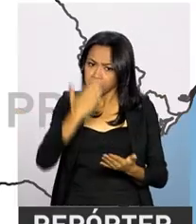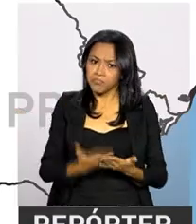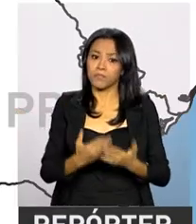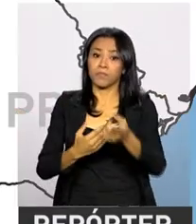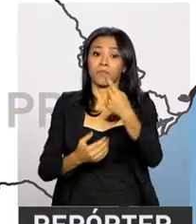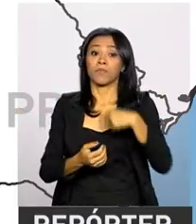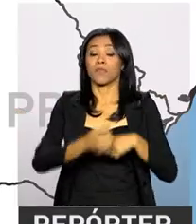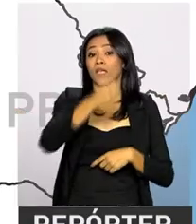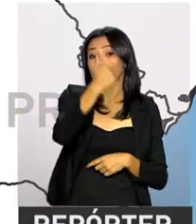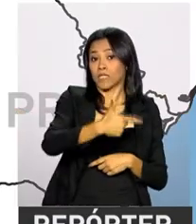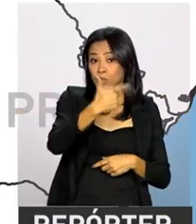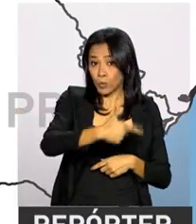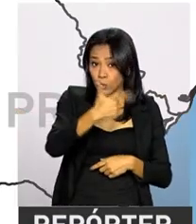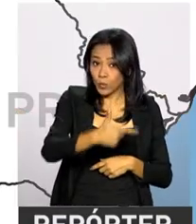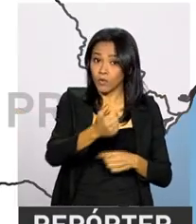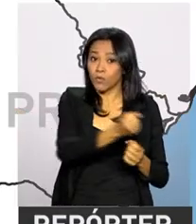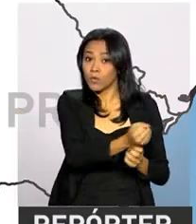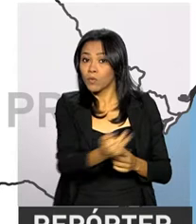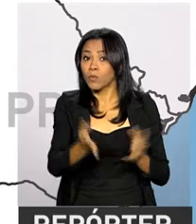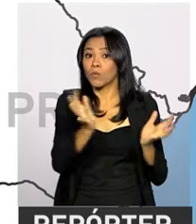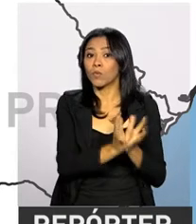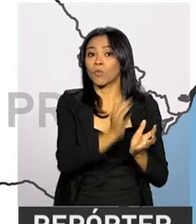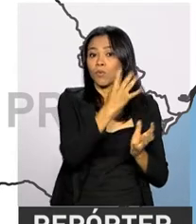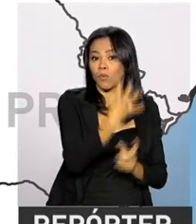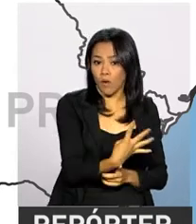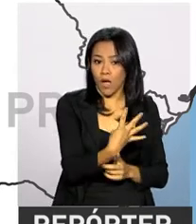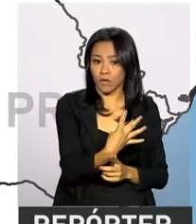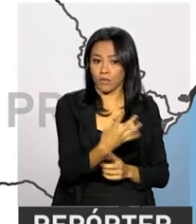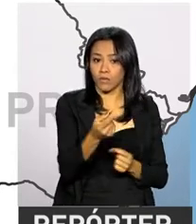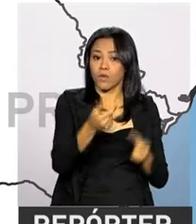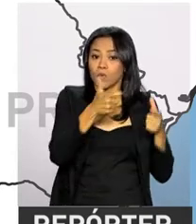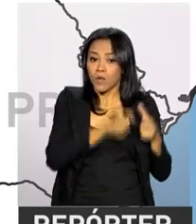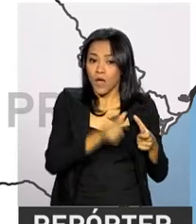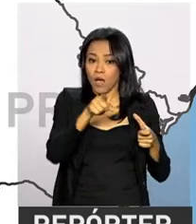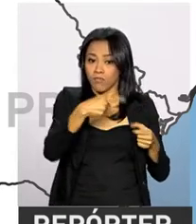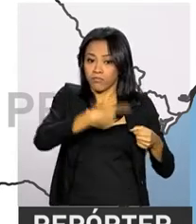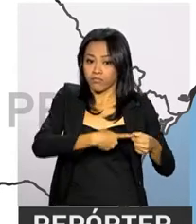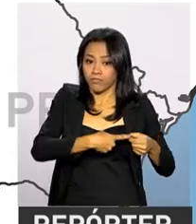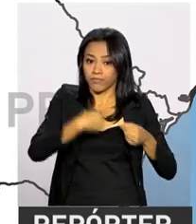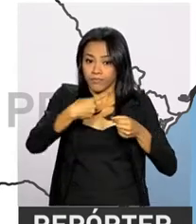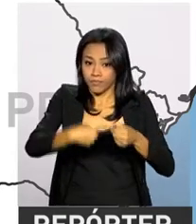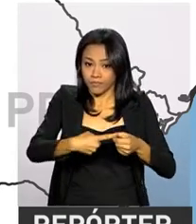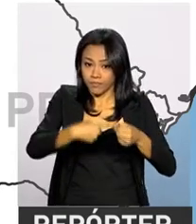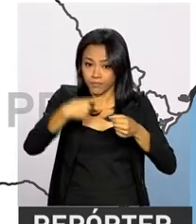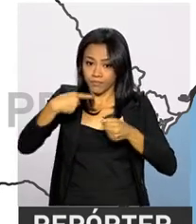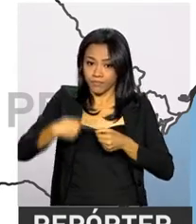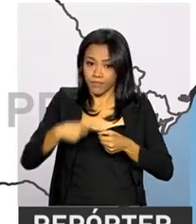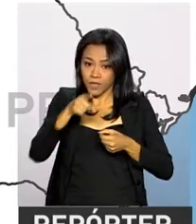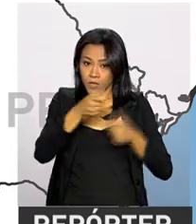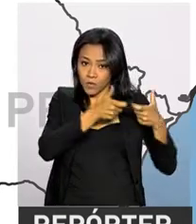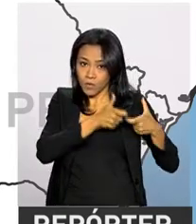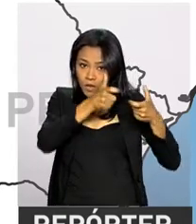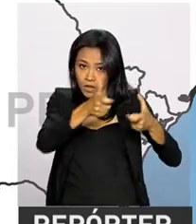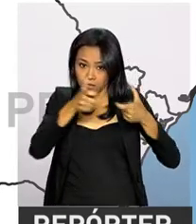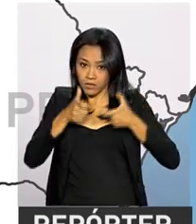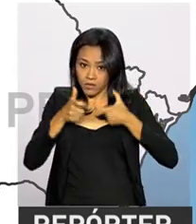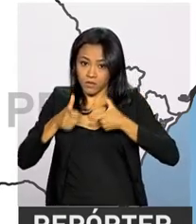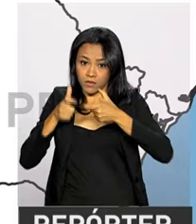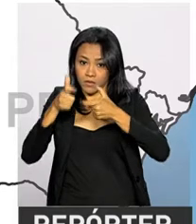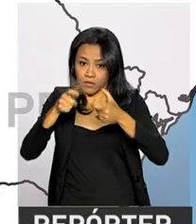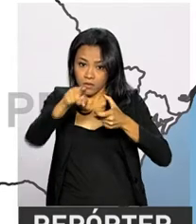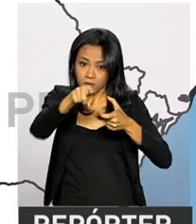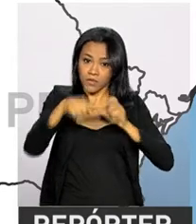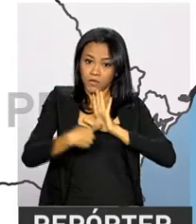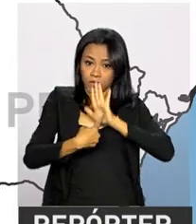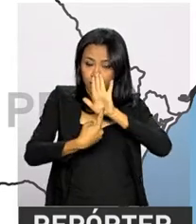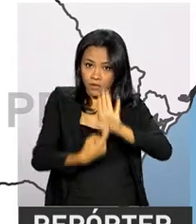rodada foram 4 blocos ofertados: Norte de Carcará, Gato do Mato e Sapinhoá, na Bacia de Santos, e